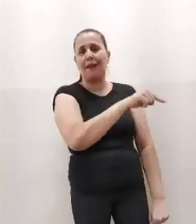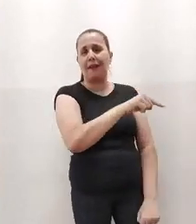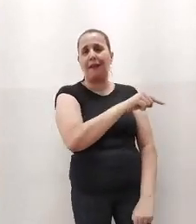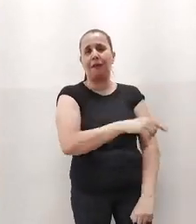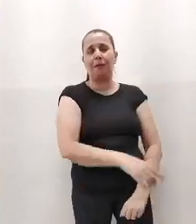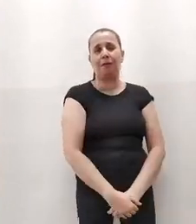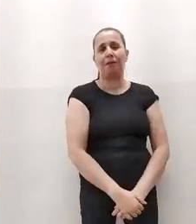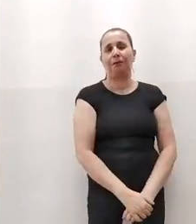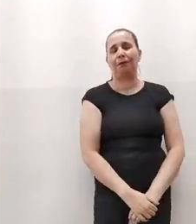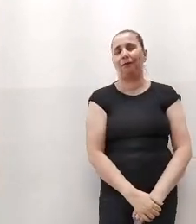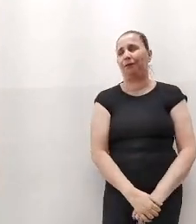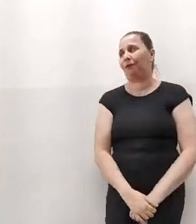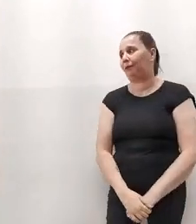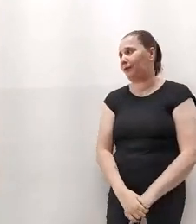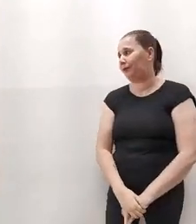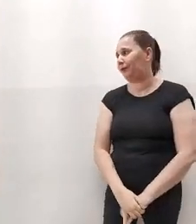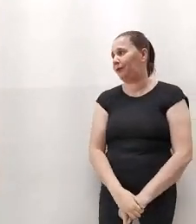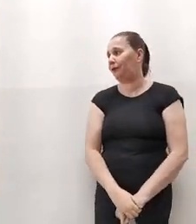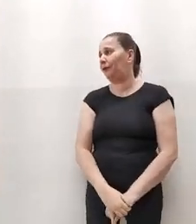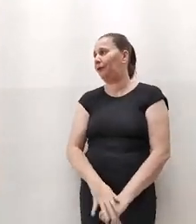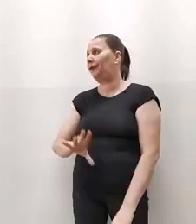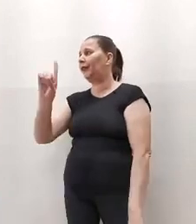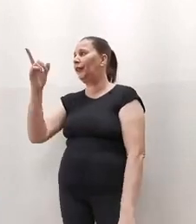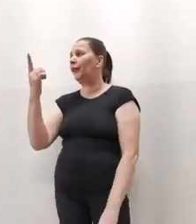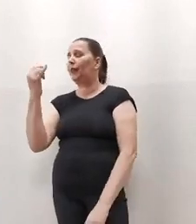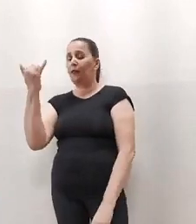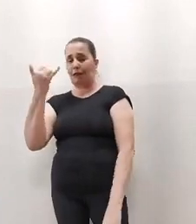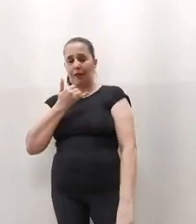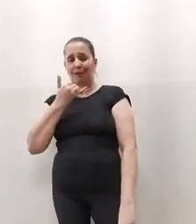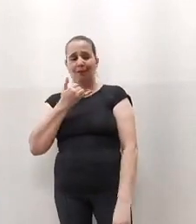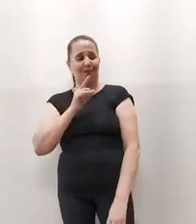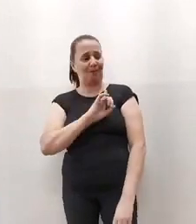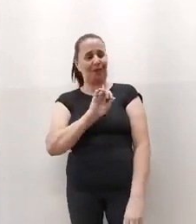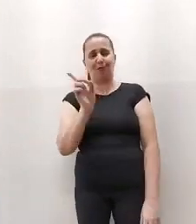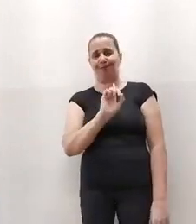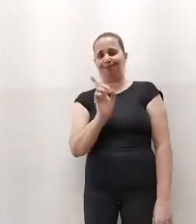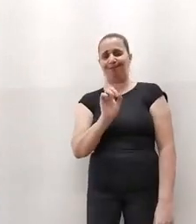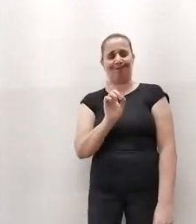Deus. E aí Deus vem e fala assim, não,